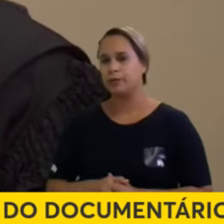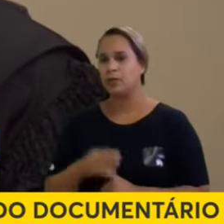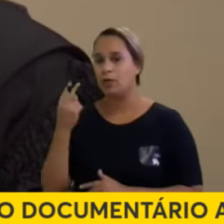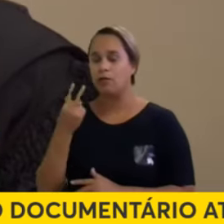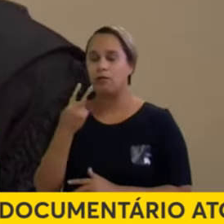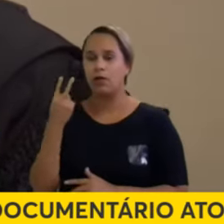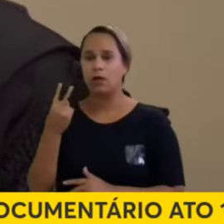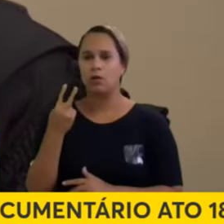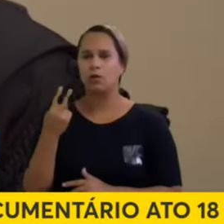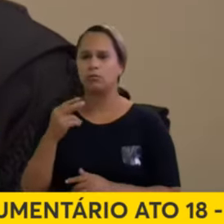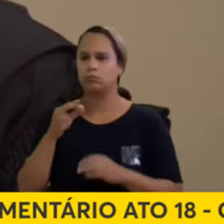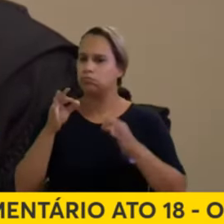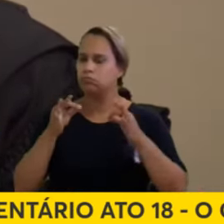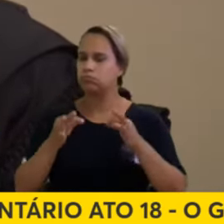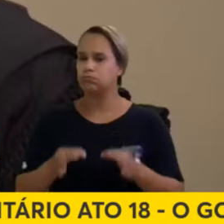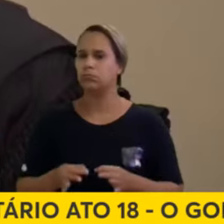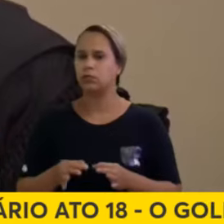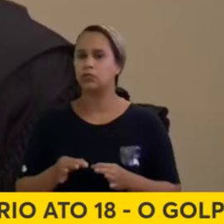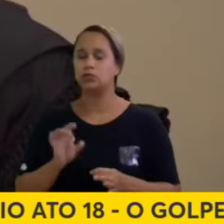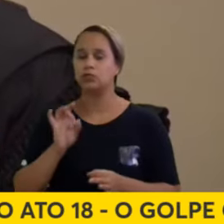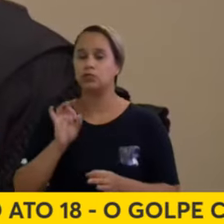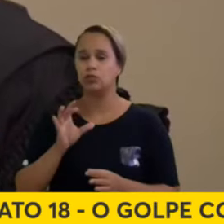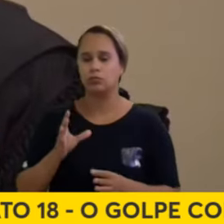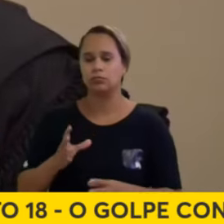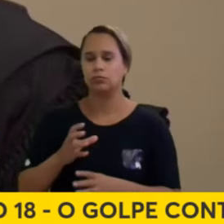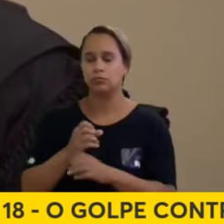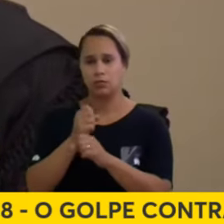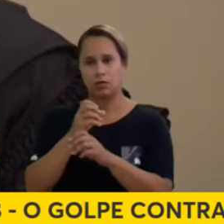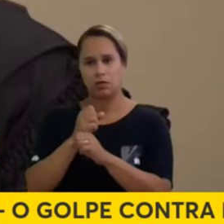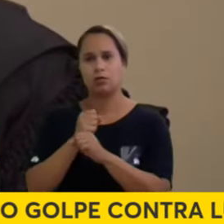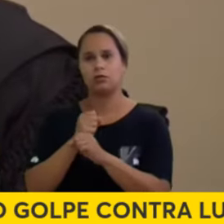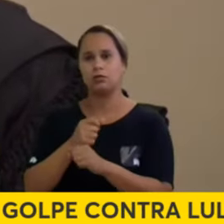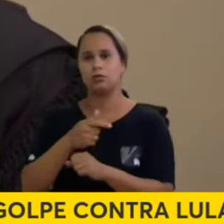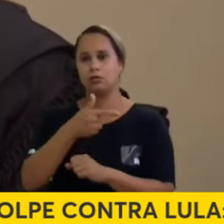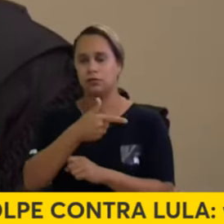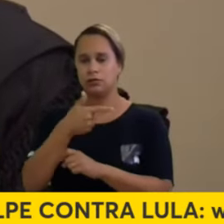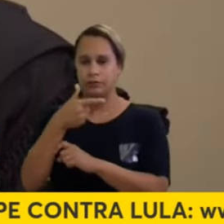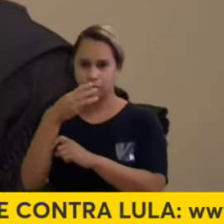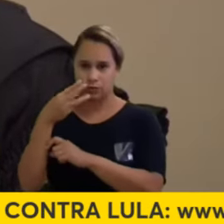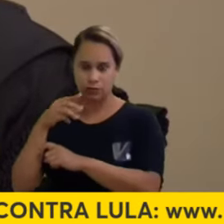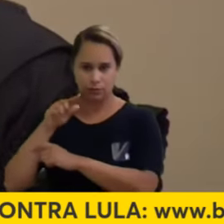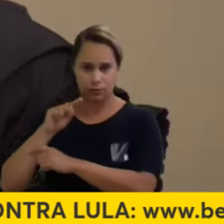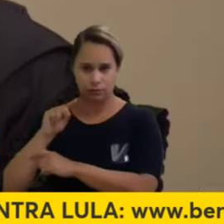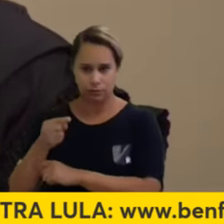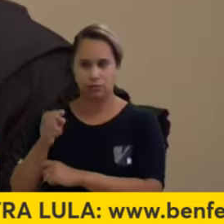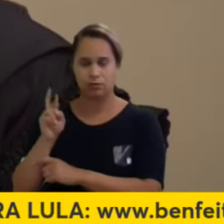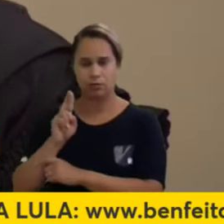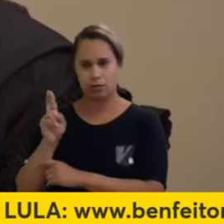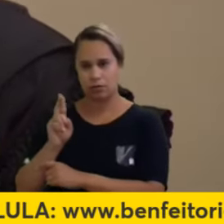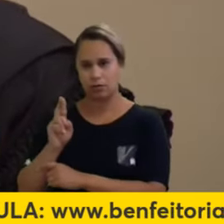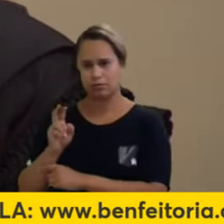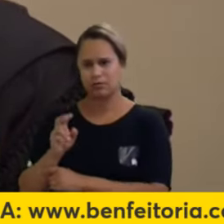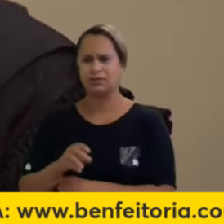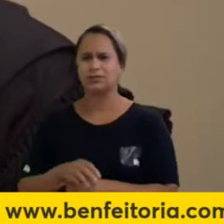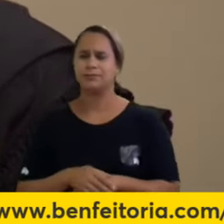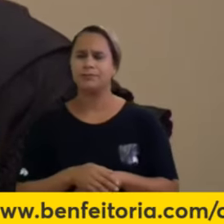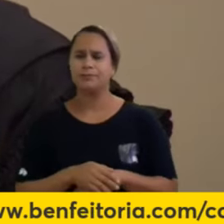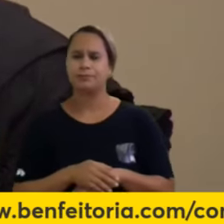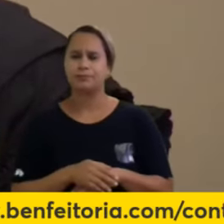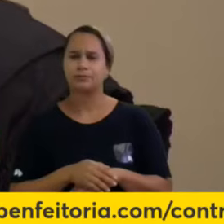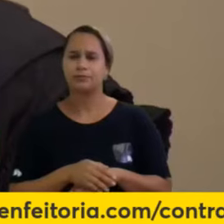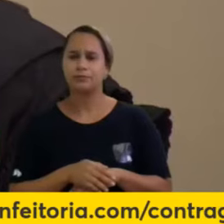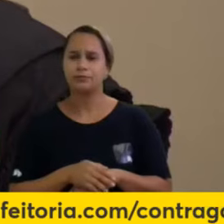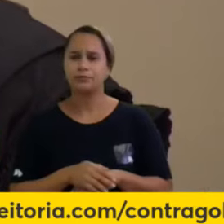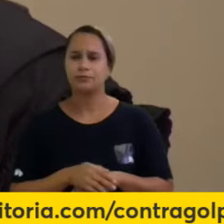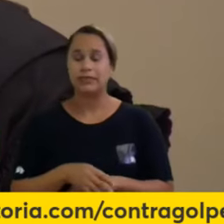campanha Senado devem ser computados que são de R 224.000 que equivalente a 5,5 do teto de gastos